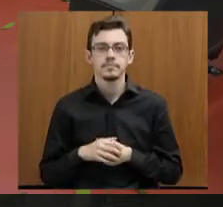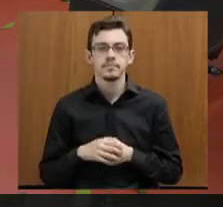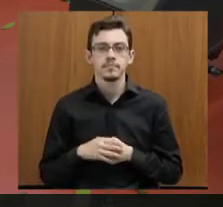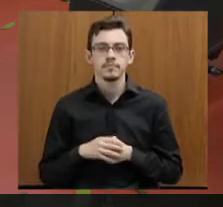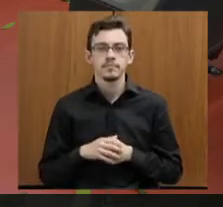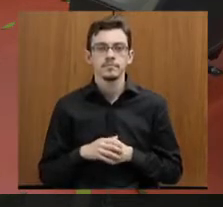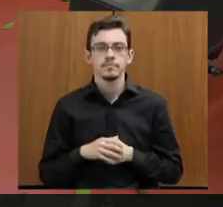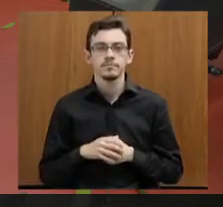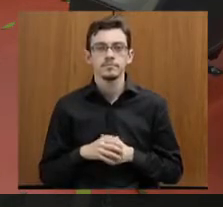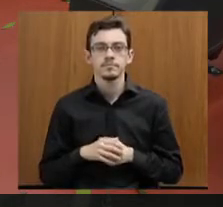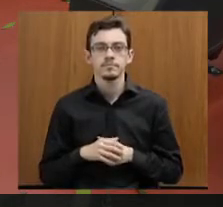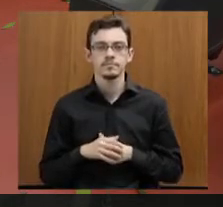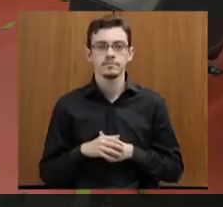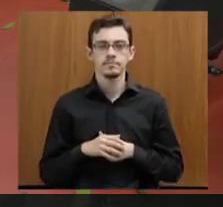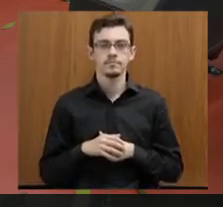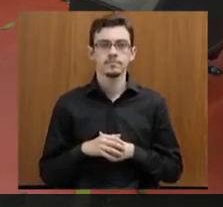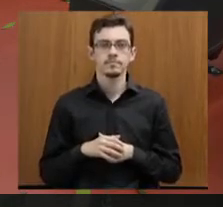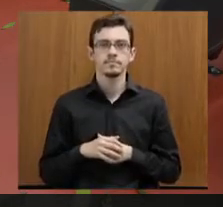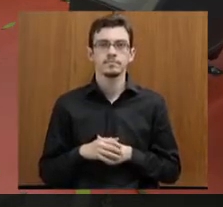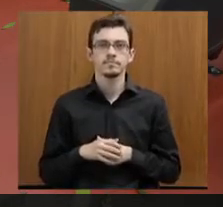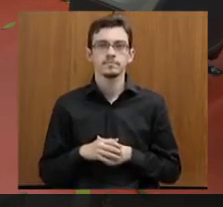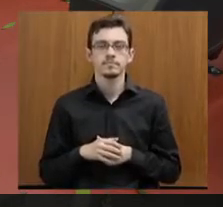E aí